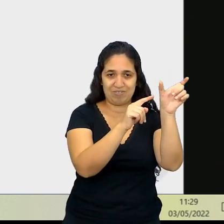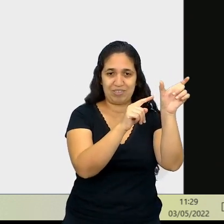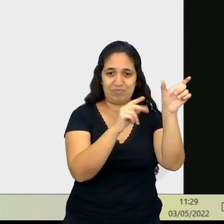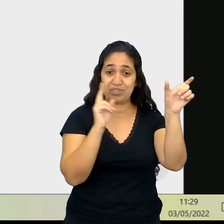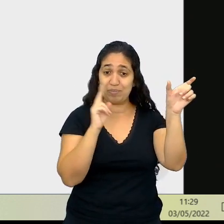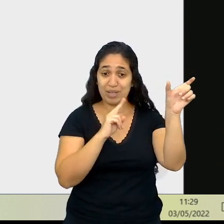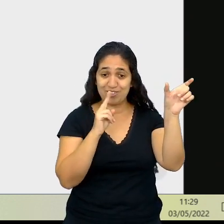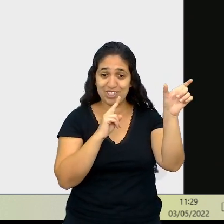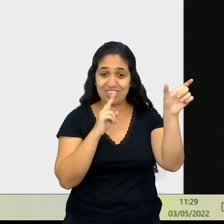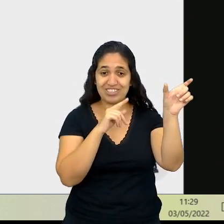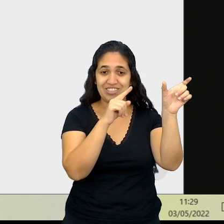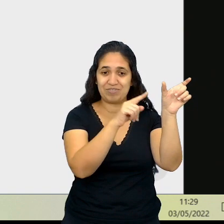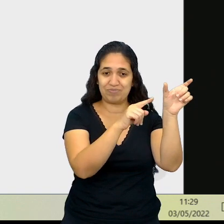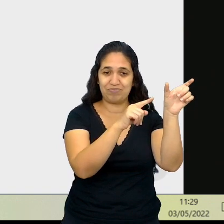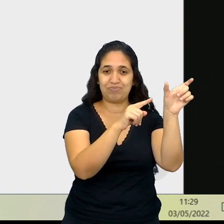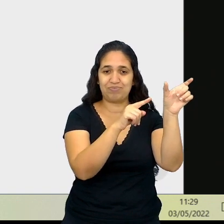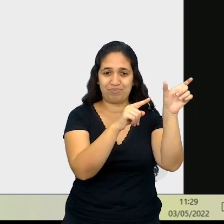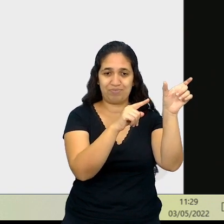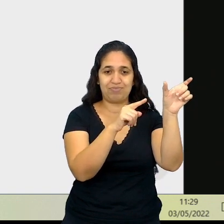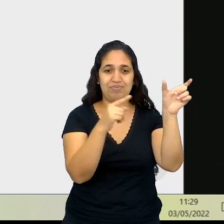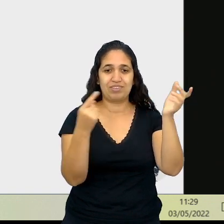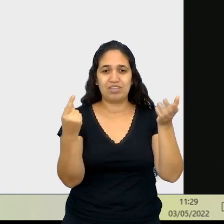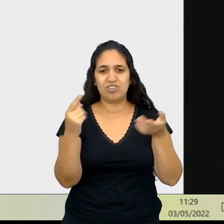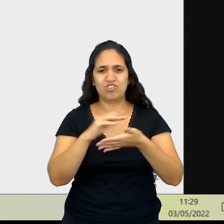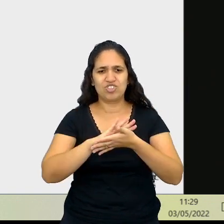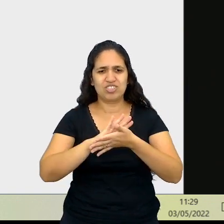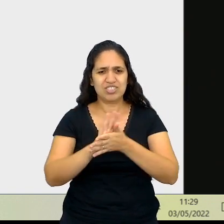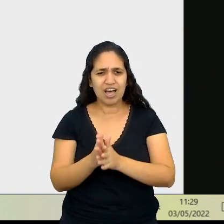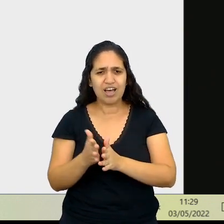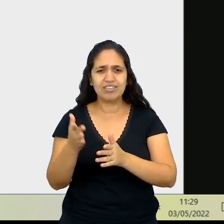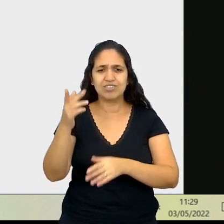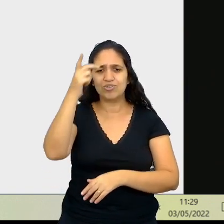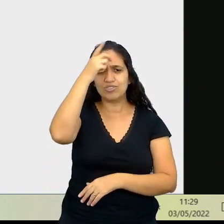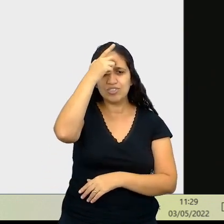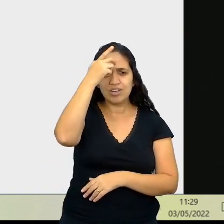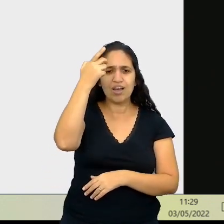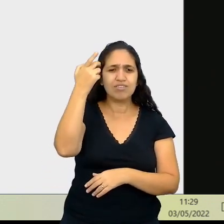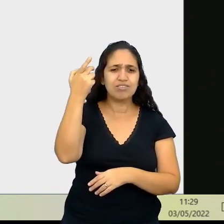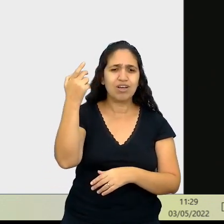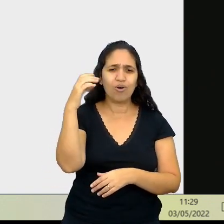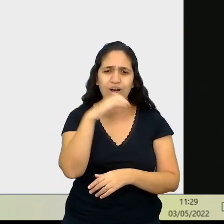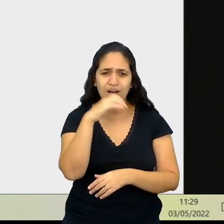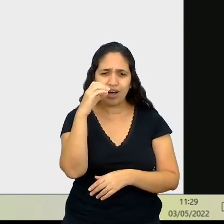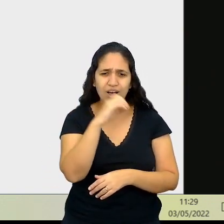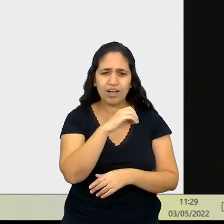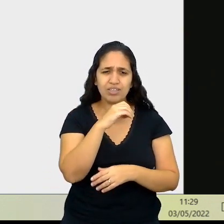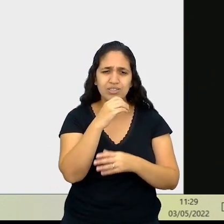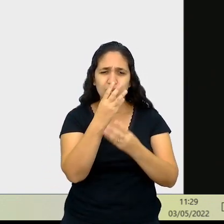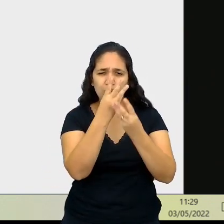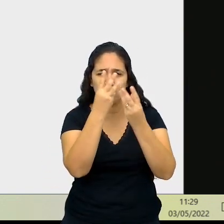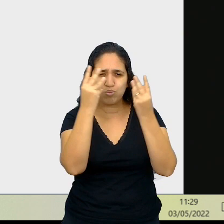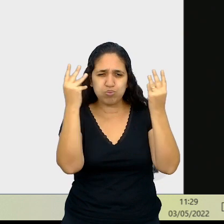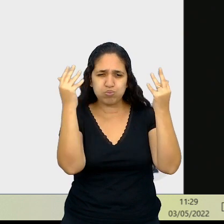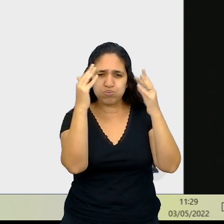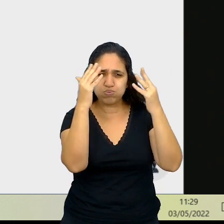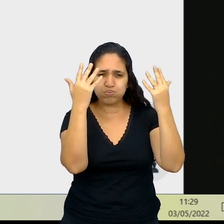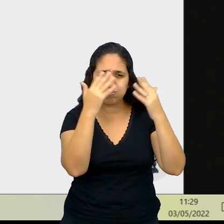emergência climática? Desastres, conscientização, sustentabilidade, aquecimento, poluição. Ó, o pessoal ainda está